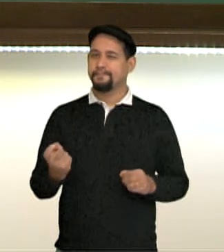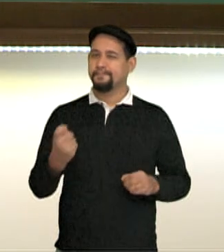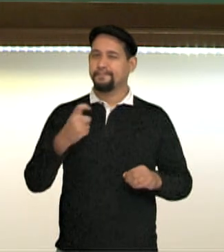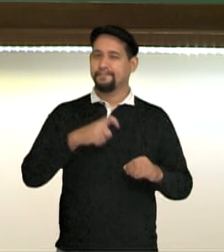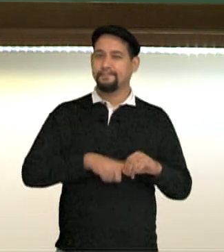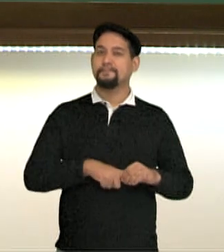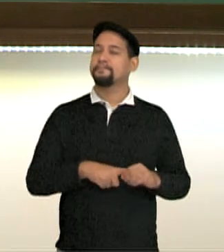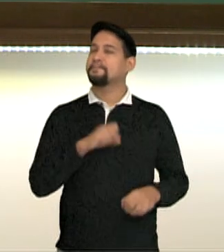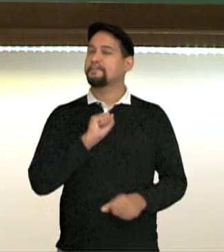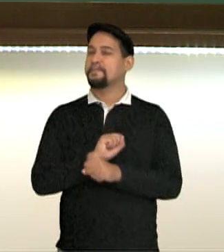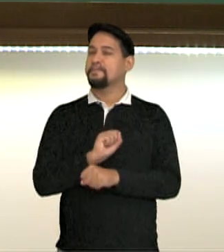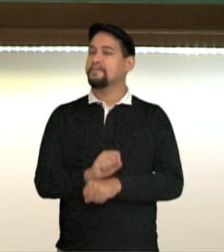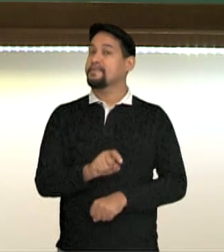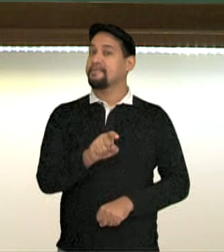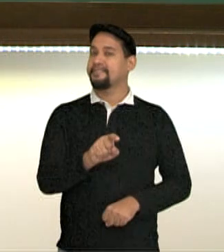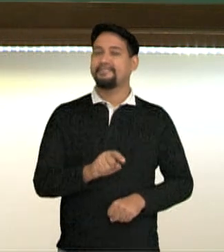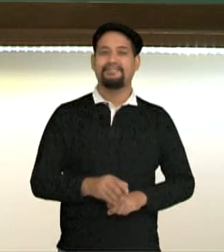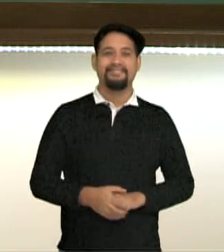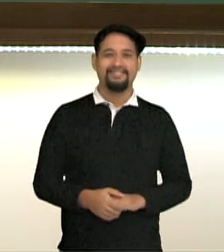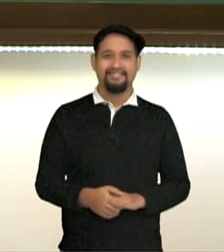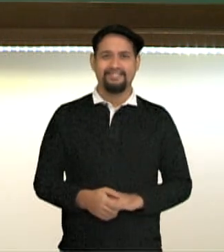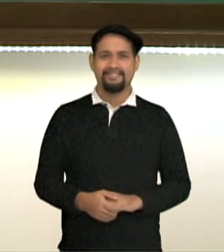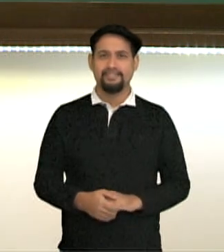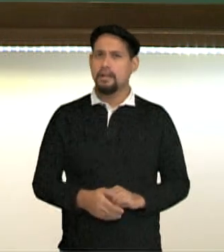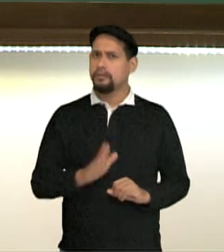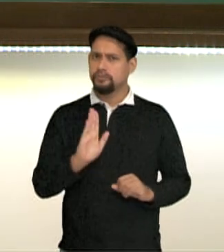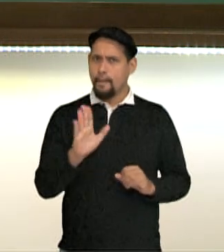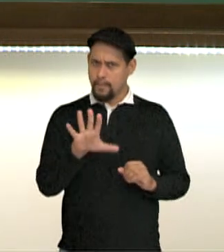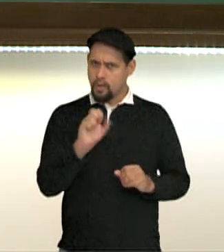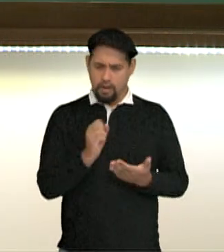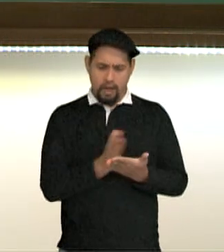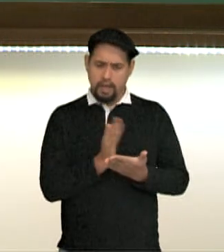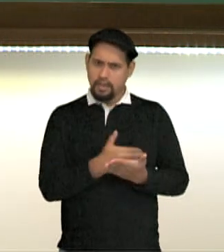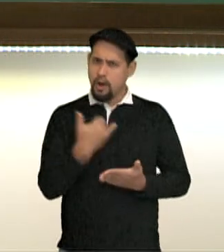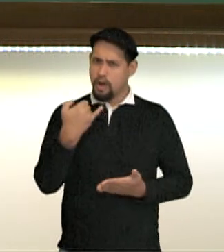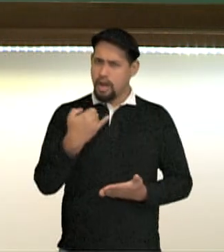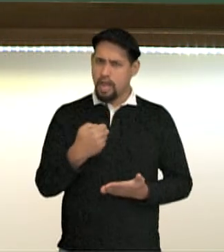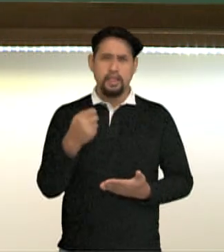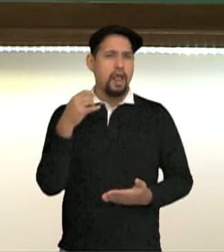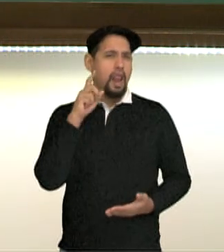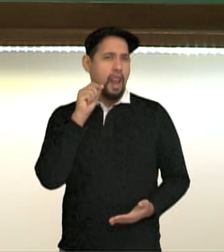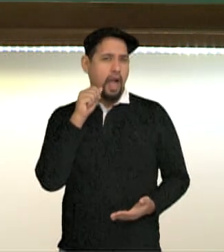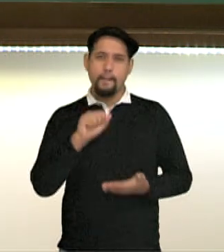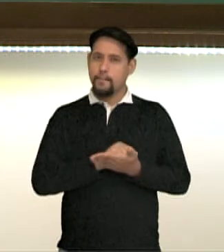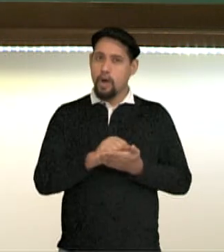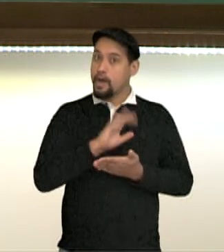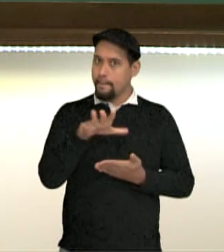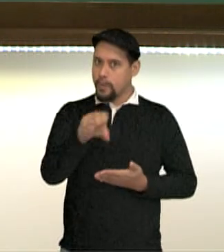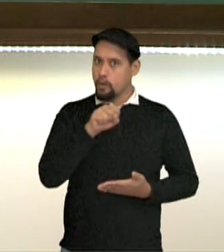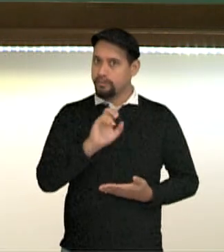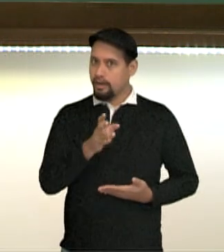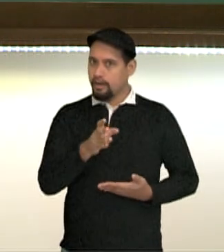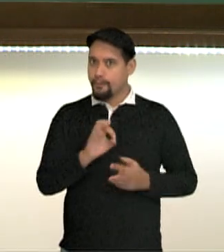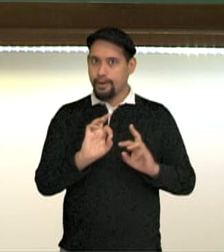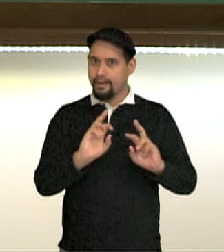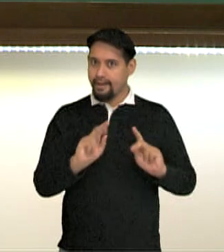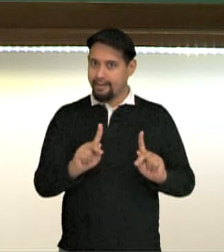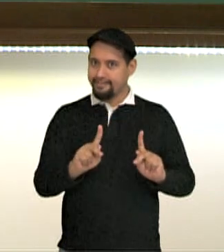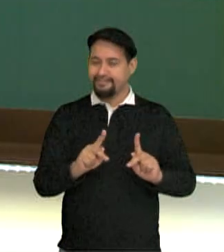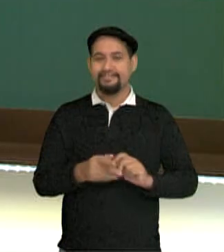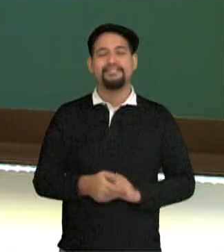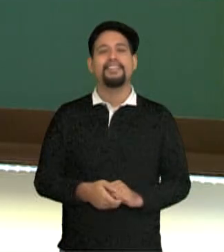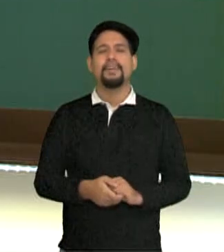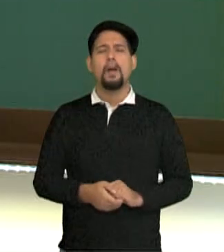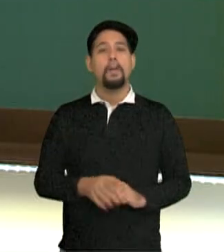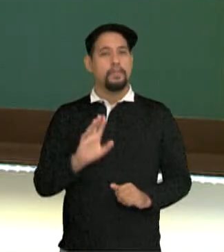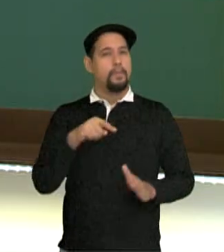Voltei, estava te aguardando aqui. Caderno, caneta, lápis, borracha, está tudo certo aí para a gente conferir? Beleza? Então,